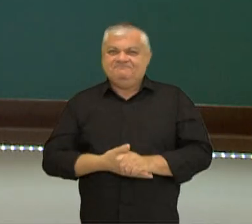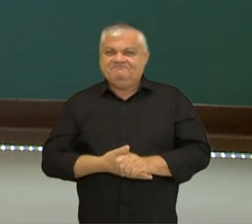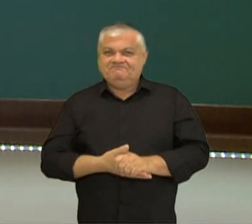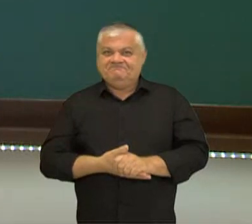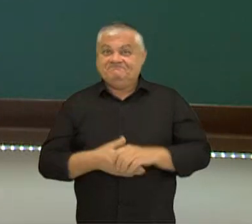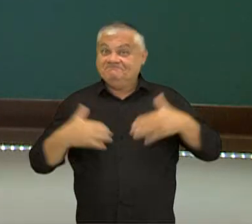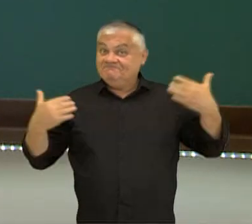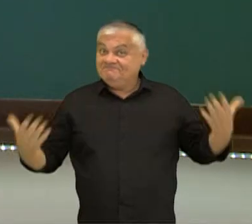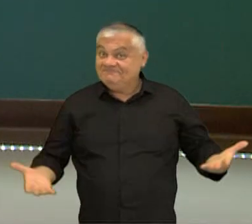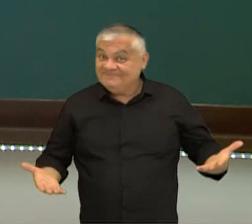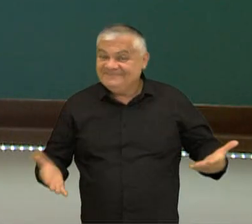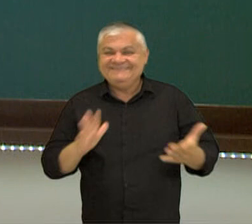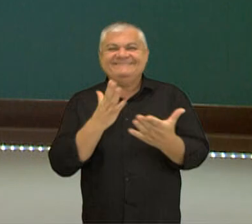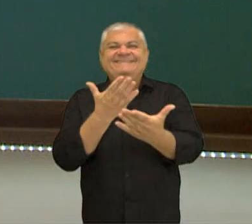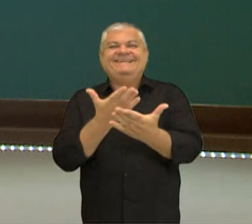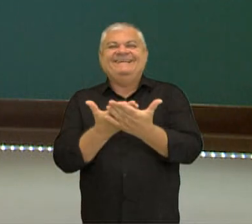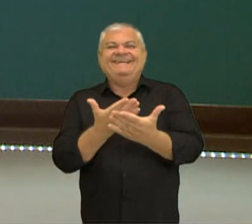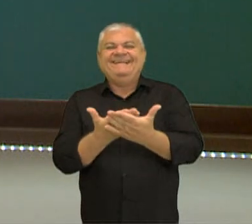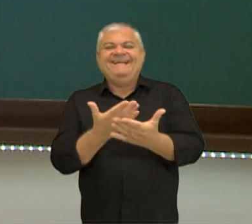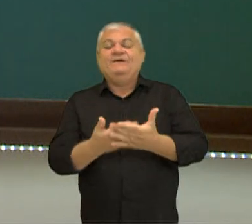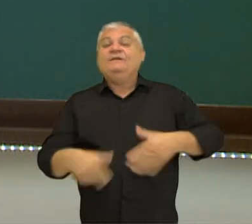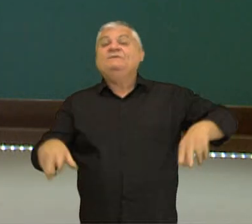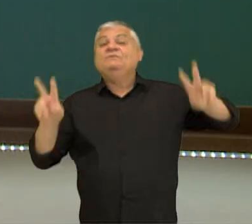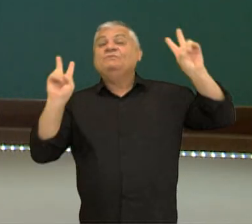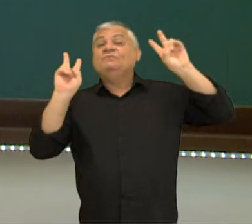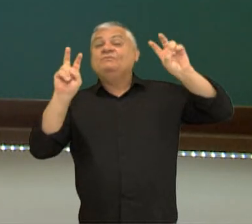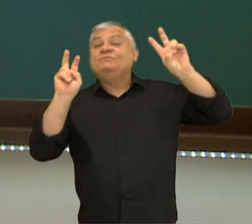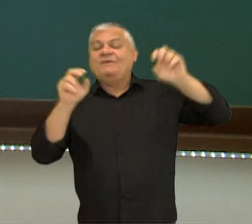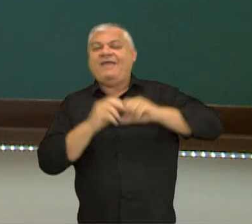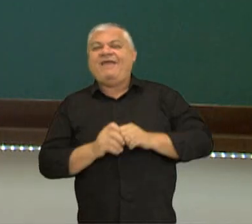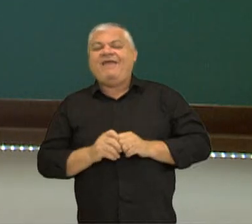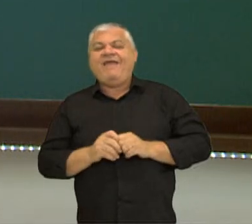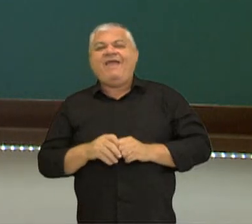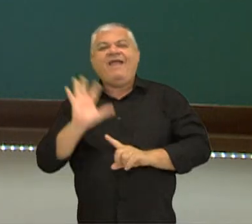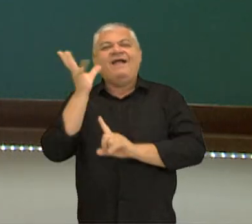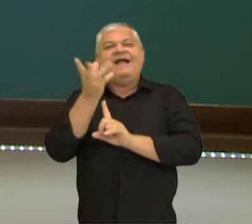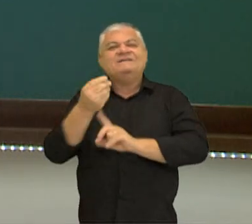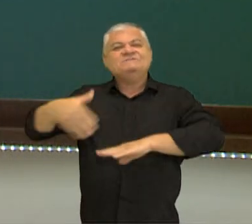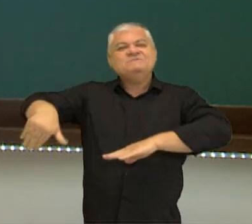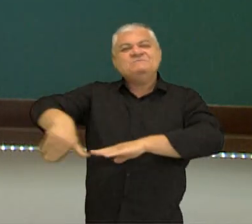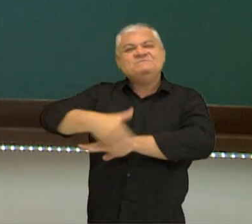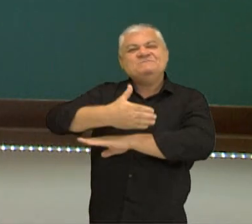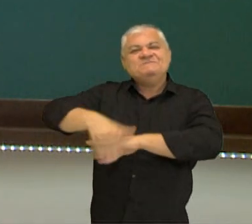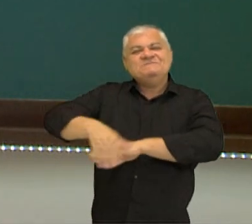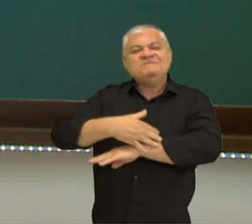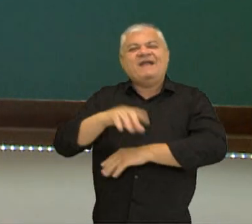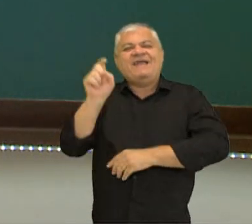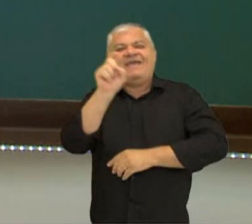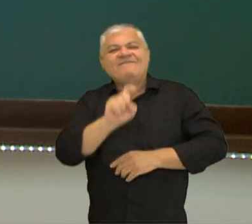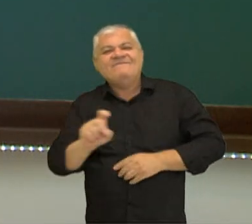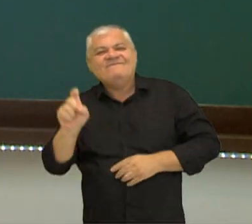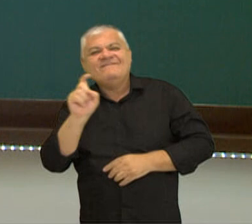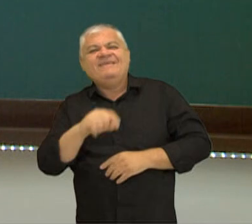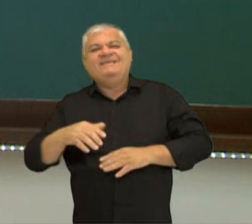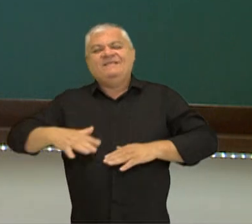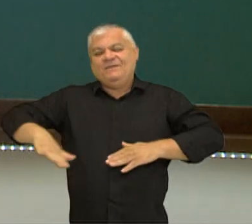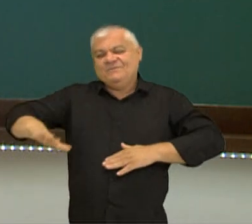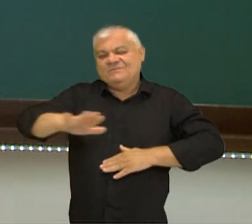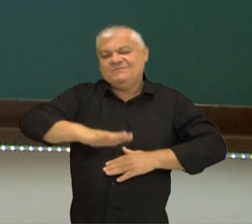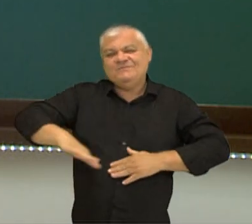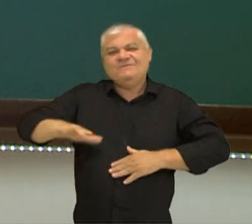Então, nessa aula, nesse vídeo, nós falamos sobre, né, a arte de rua, né, o grafite, espaço